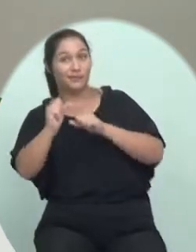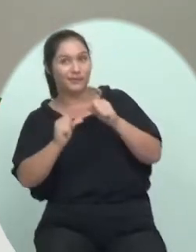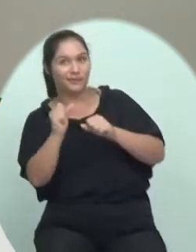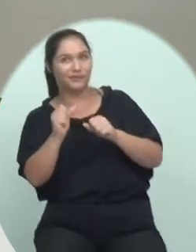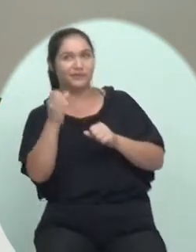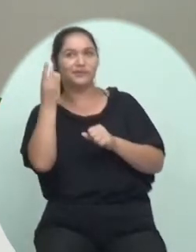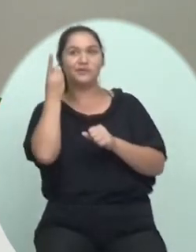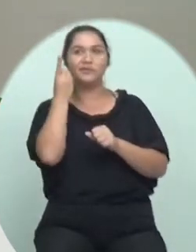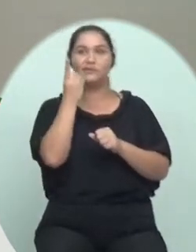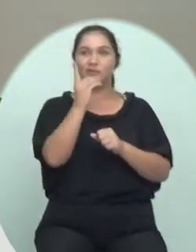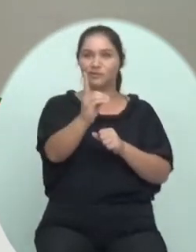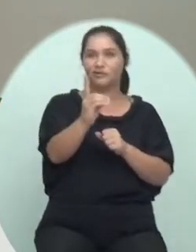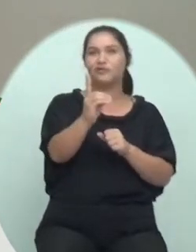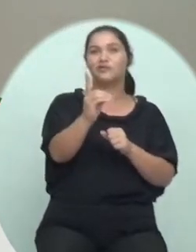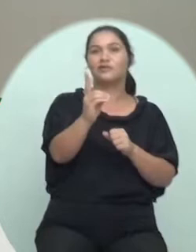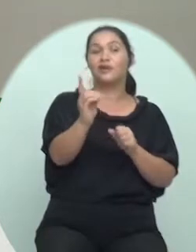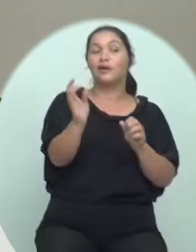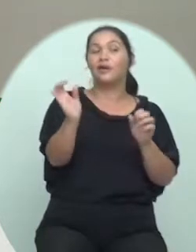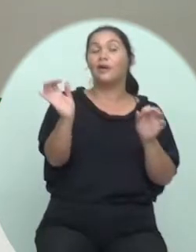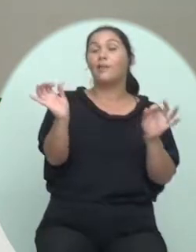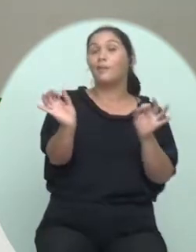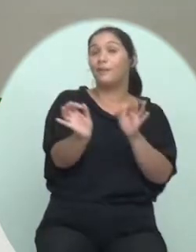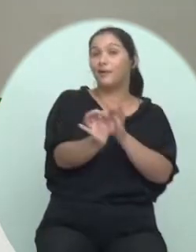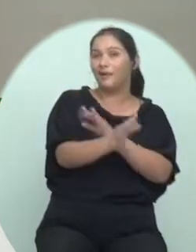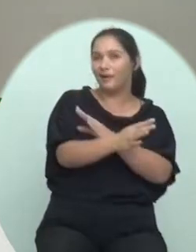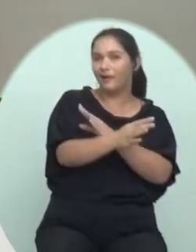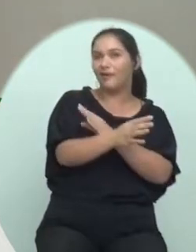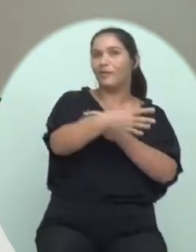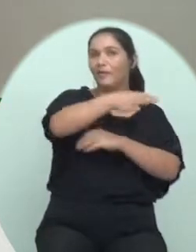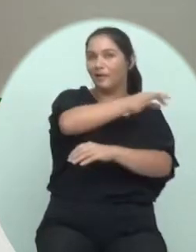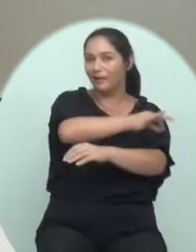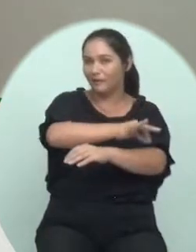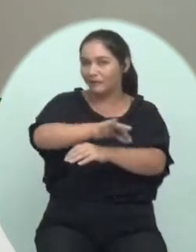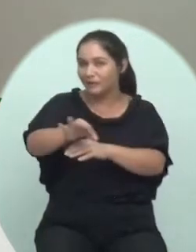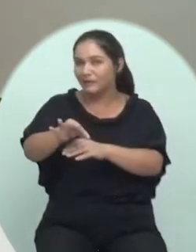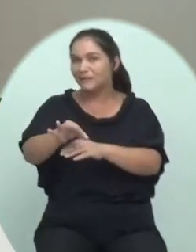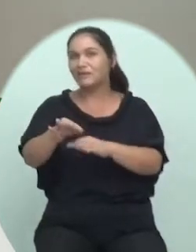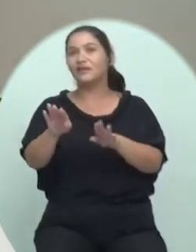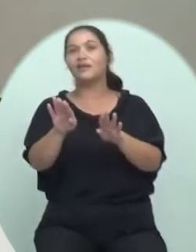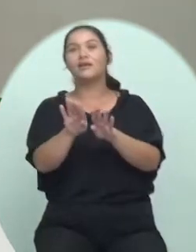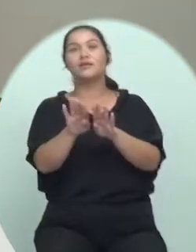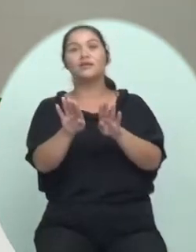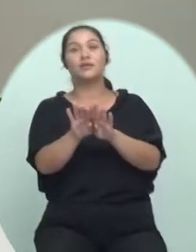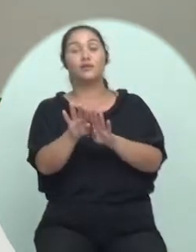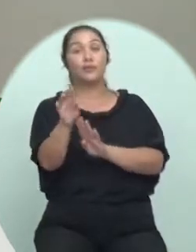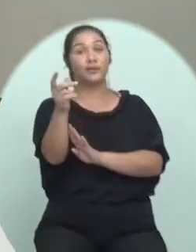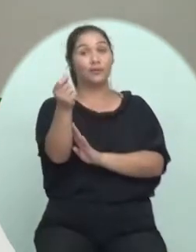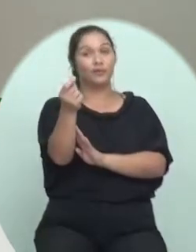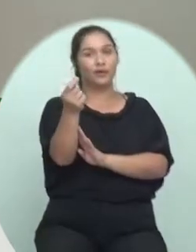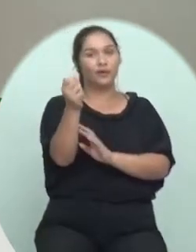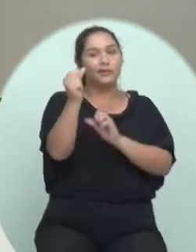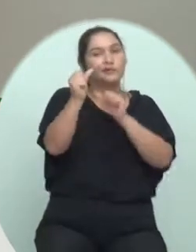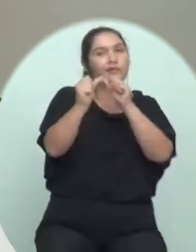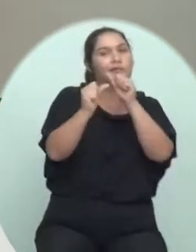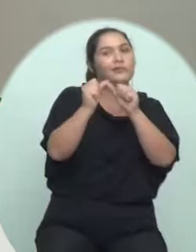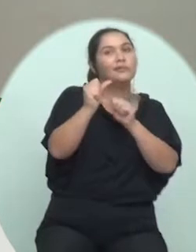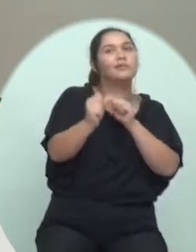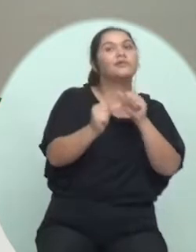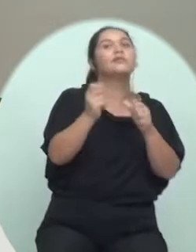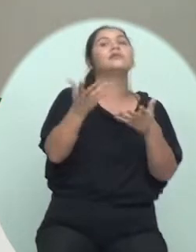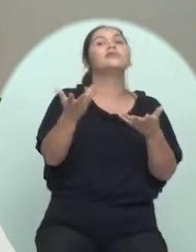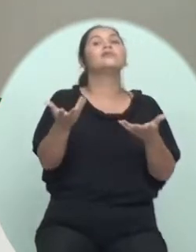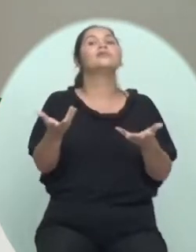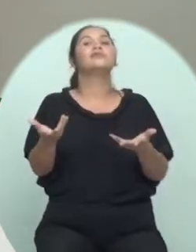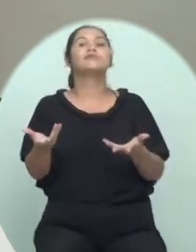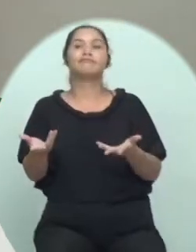talvez você adita algo que precisa ser realizado, que o próprio